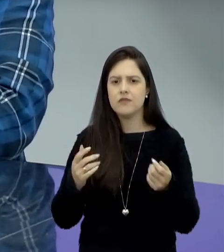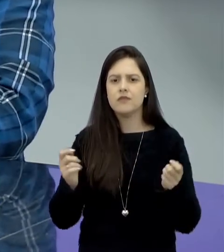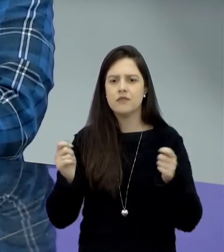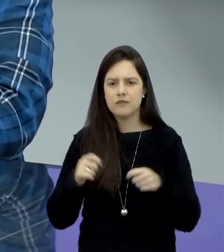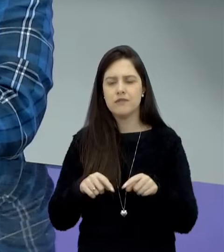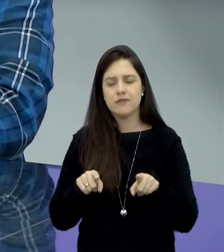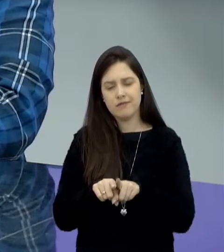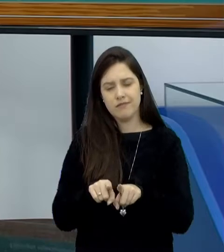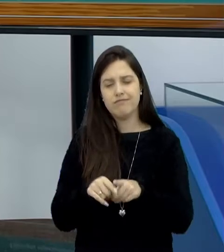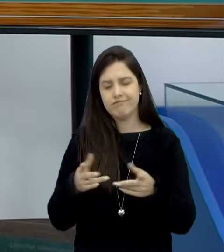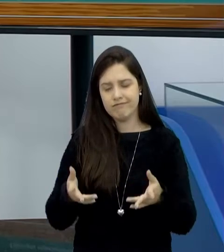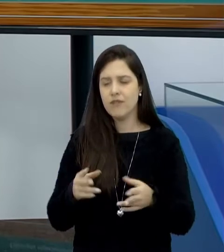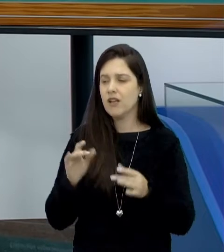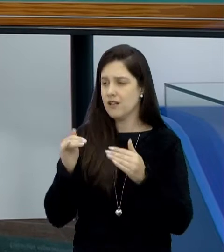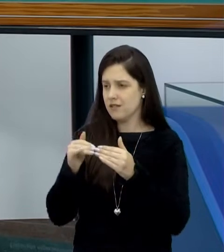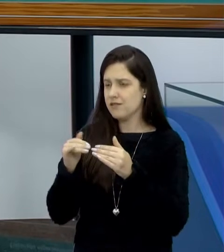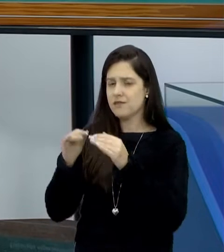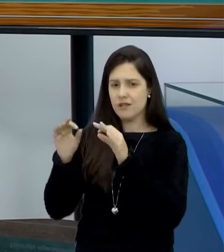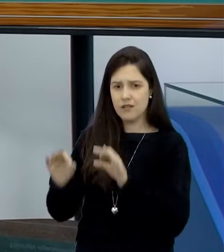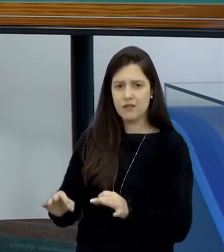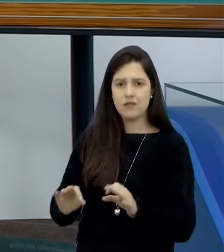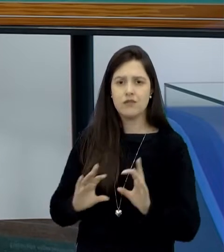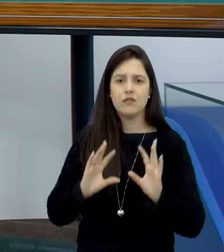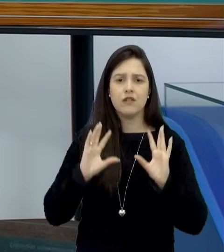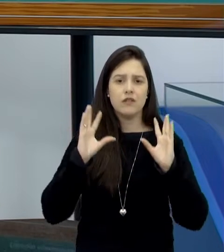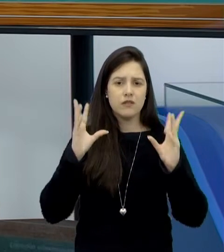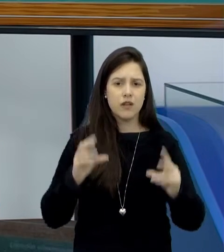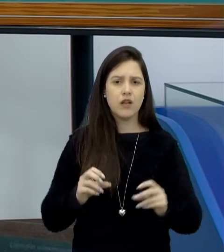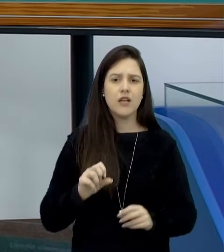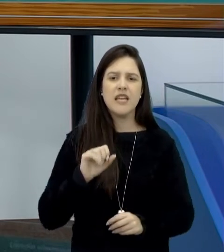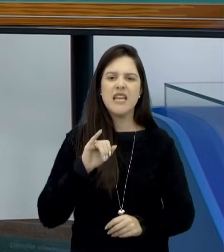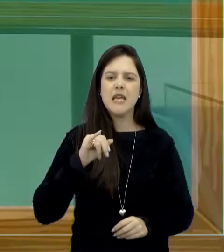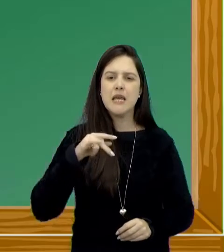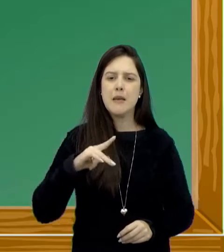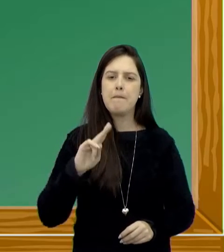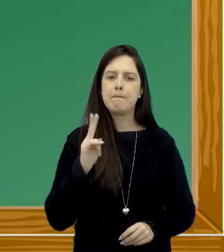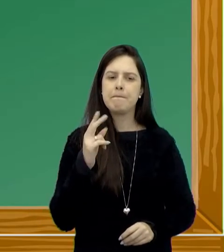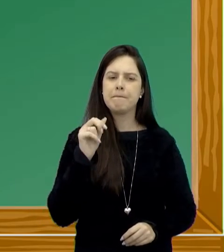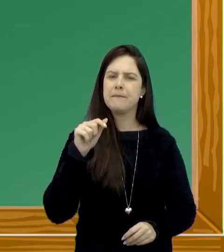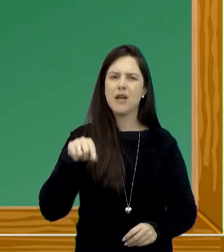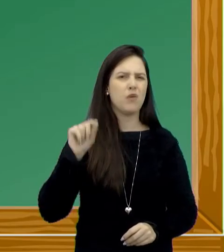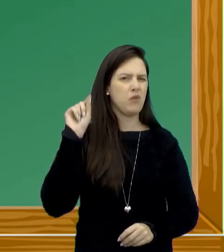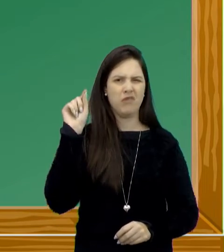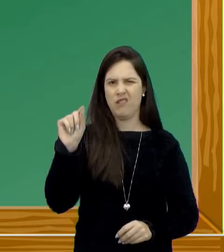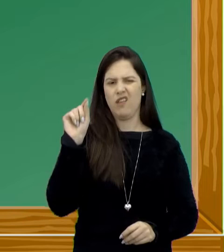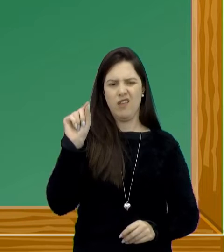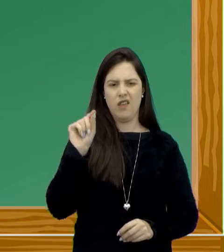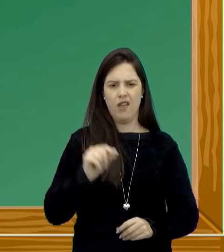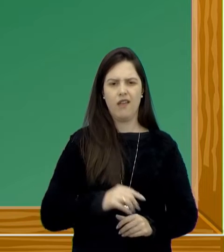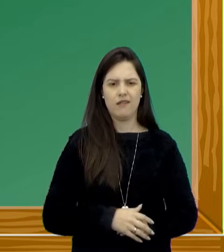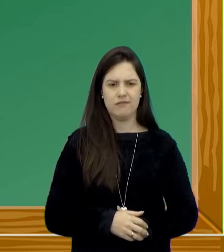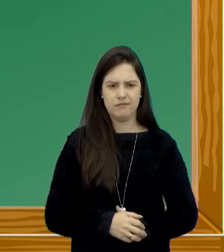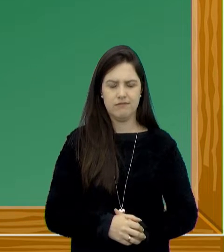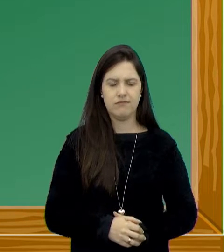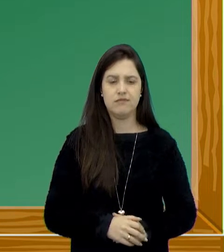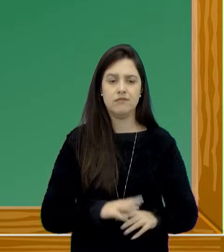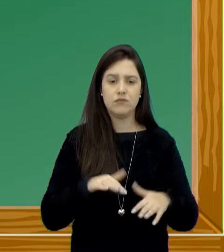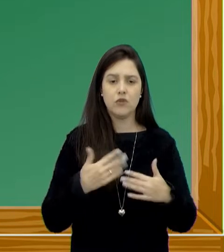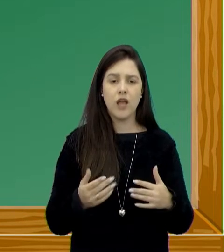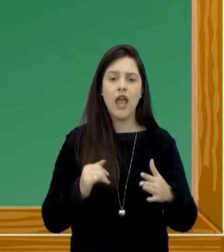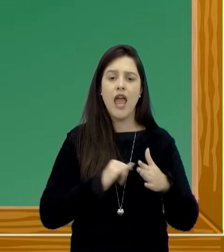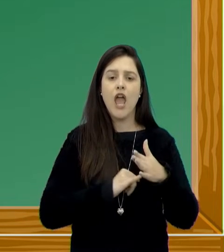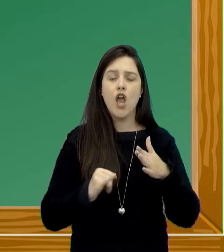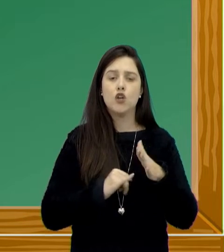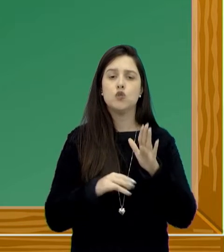isso. Exatamente. E aí, então, já que falamos do IPHAN, né, o que é o IPHAN? Dá uma olhadinha aí na tela. É o Instituto